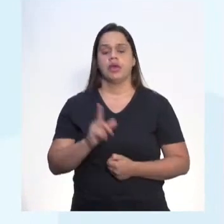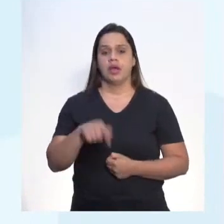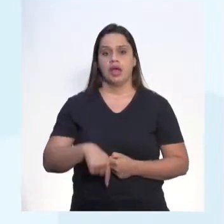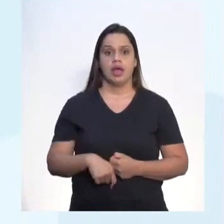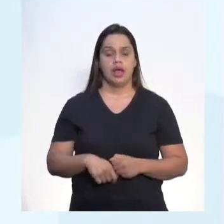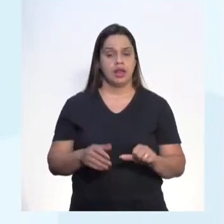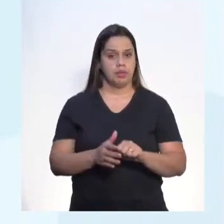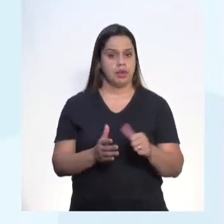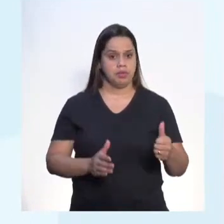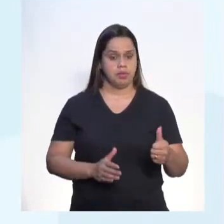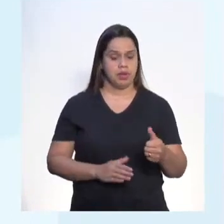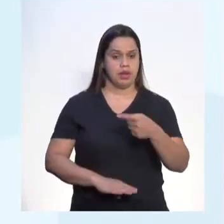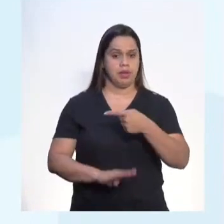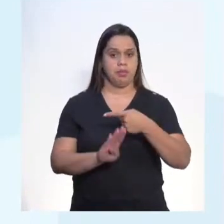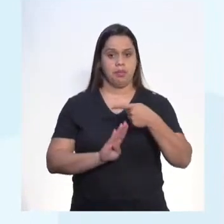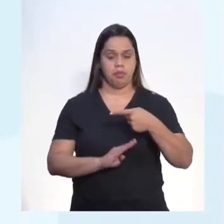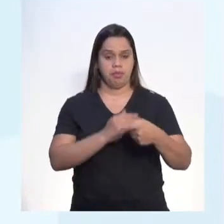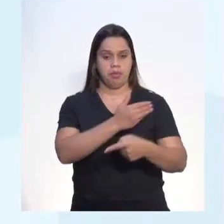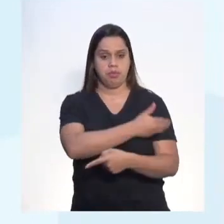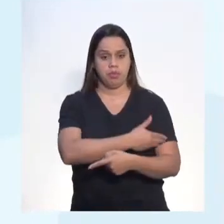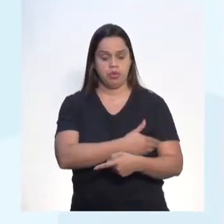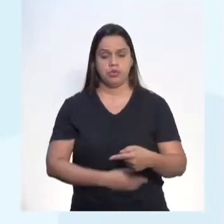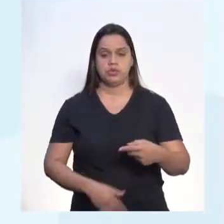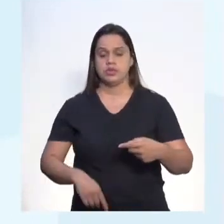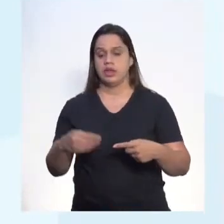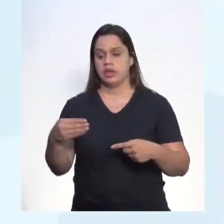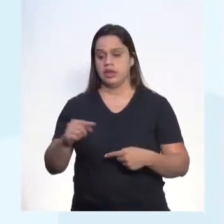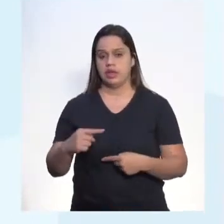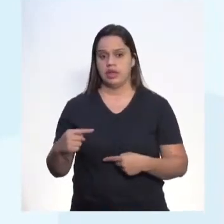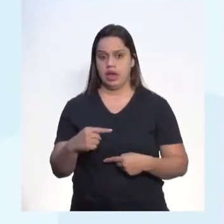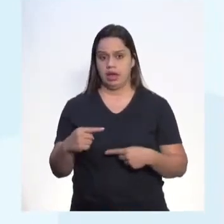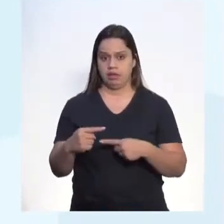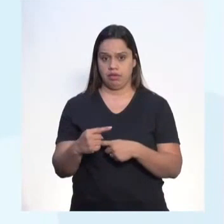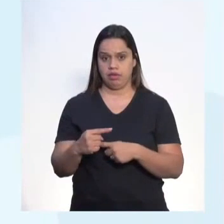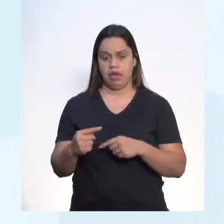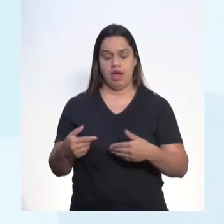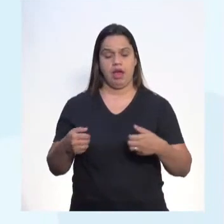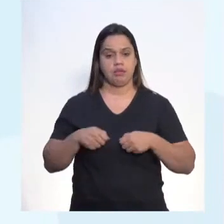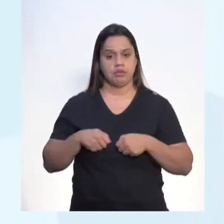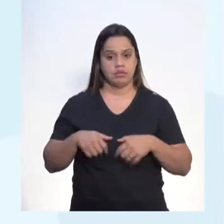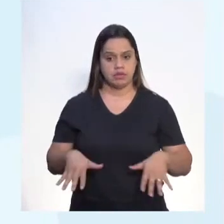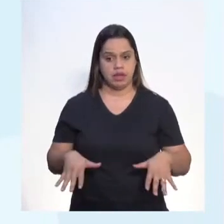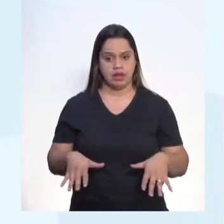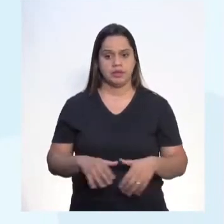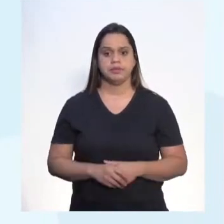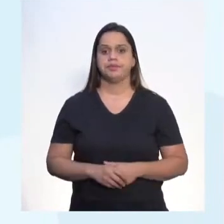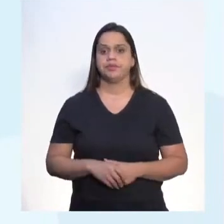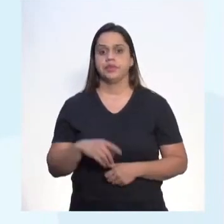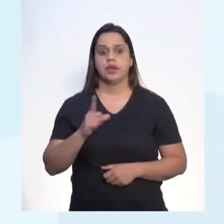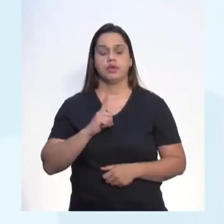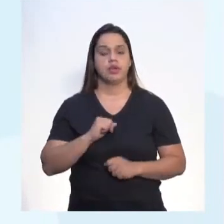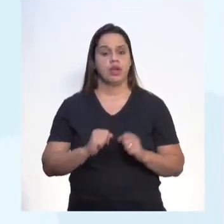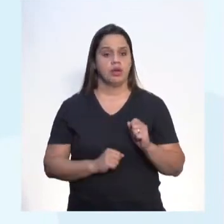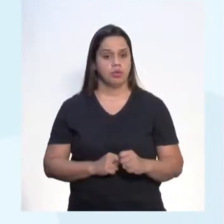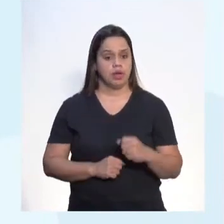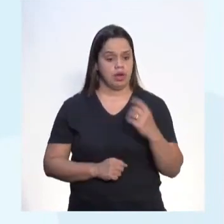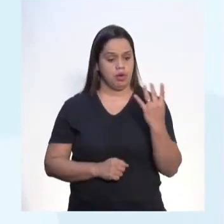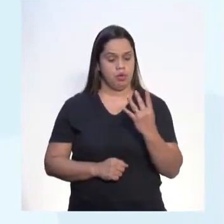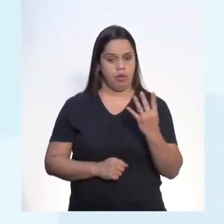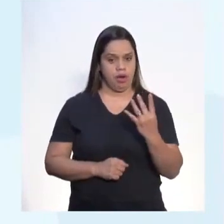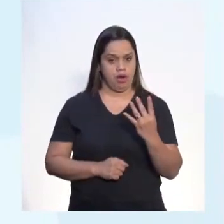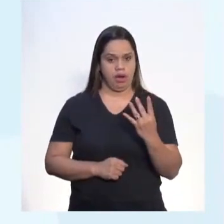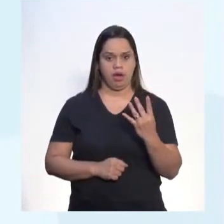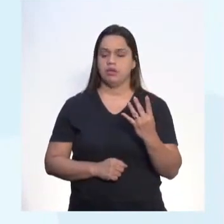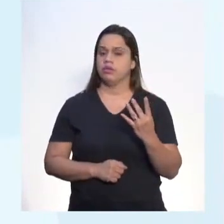de blusas e na segunda o total de saias. Então, nós temos 4 blusas